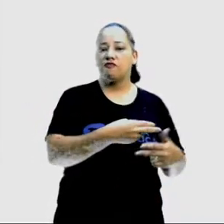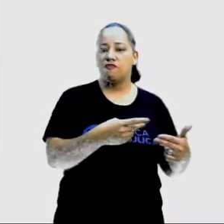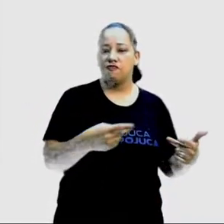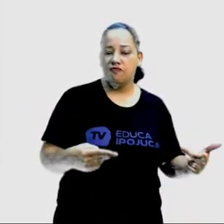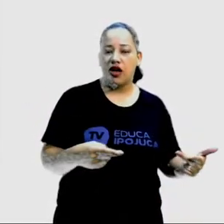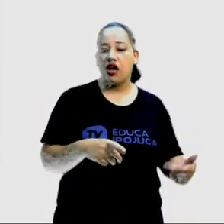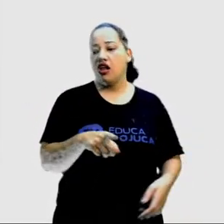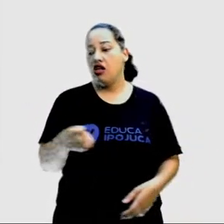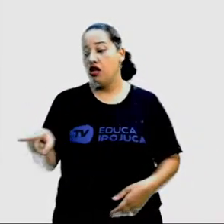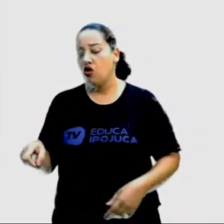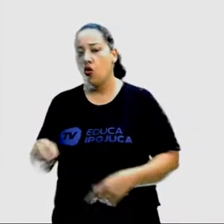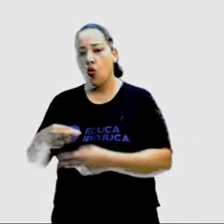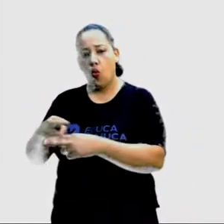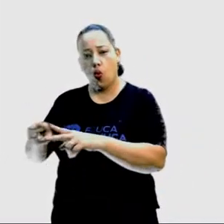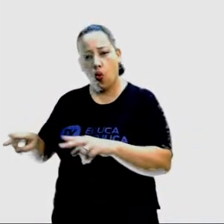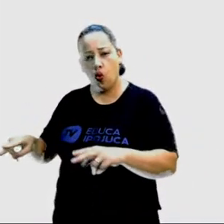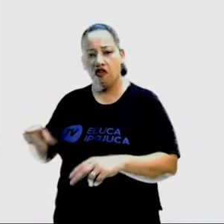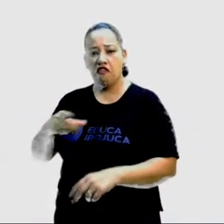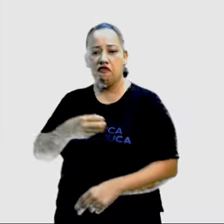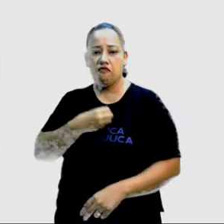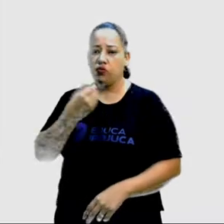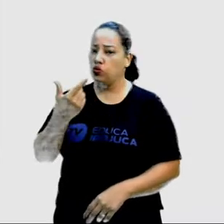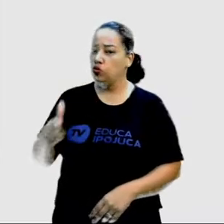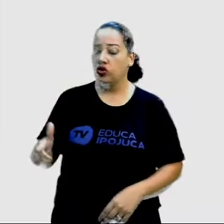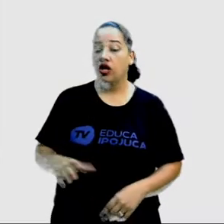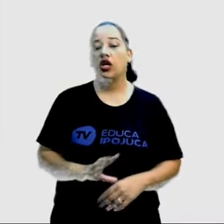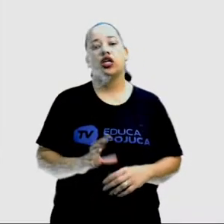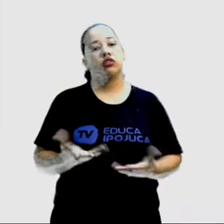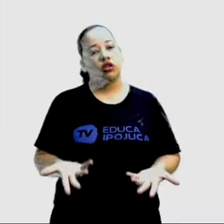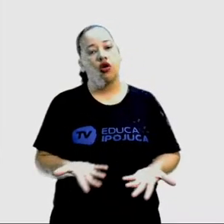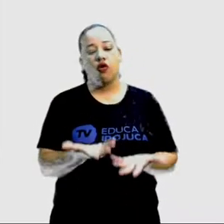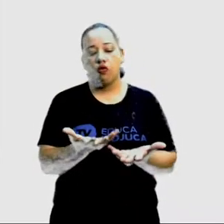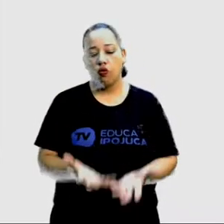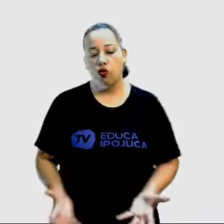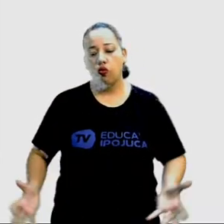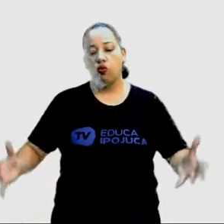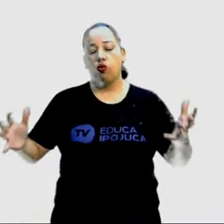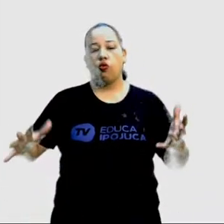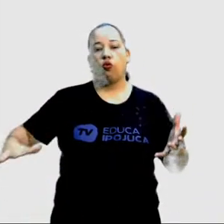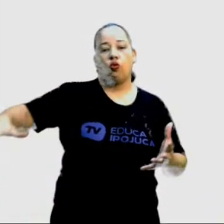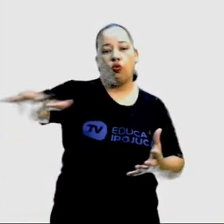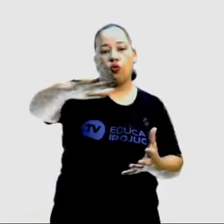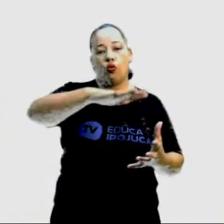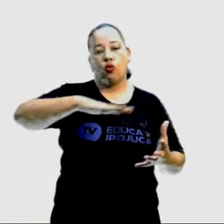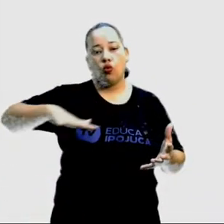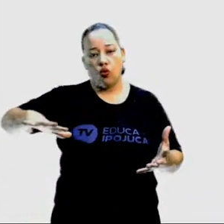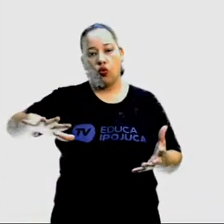que se dá esse processo desse todo, o ecossistema? É tudo isso. São componentes abióticos